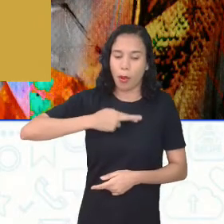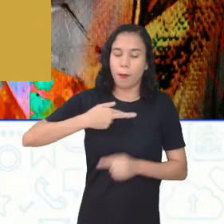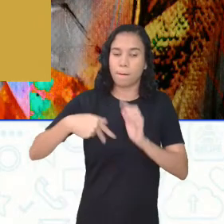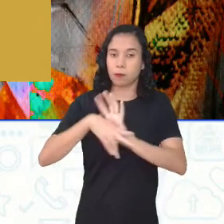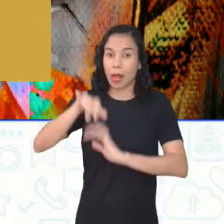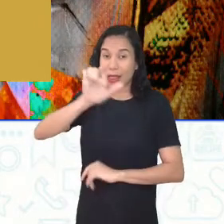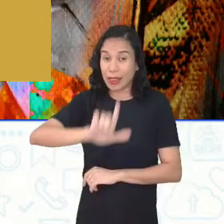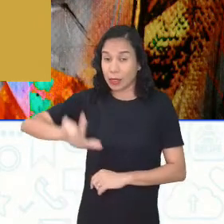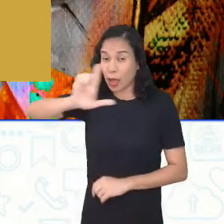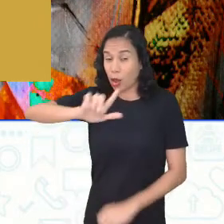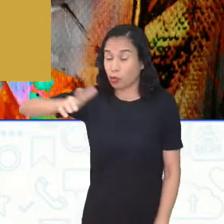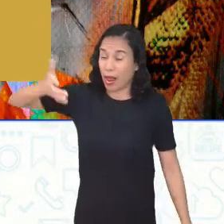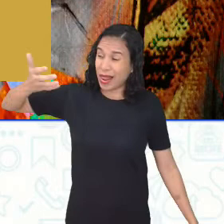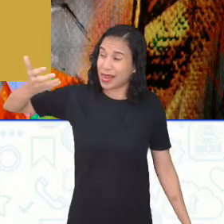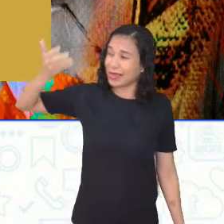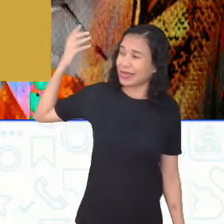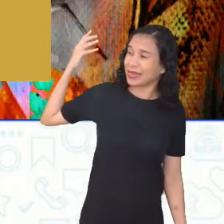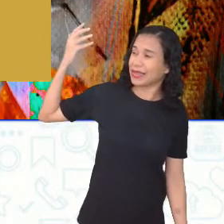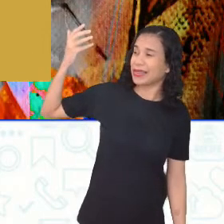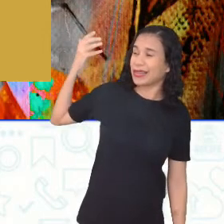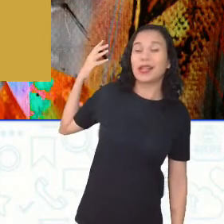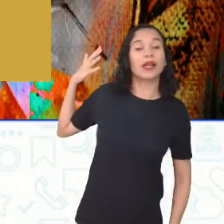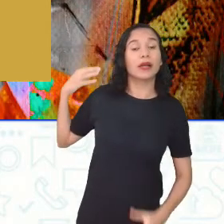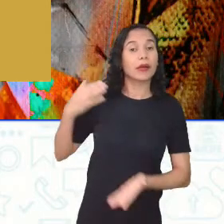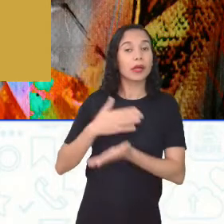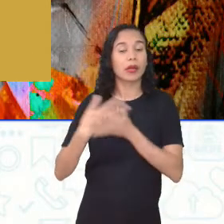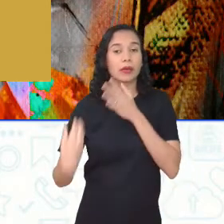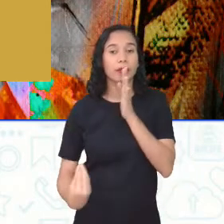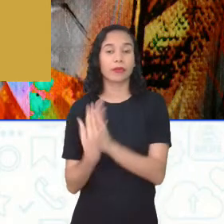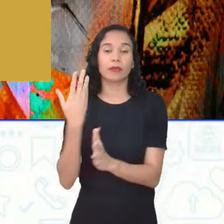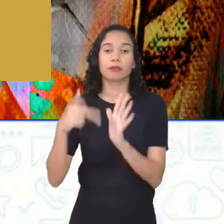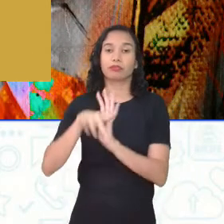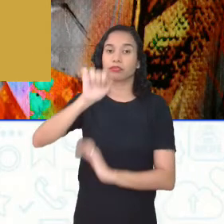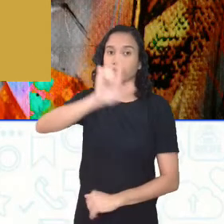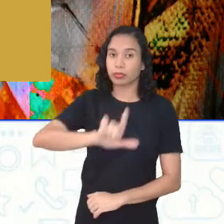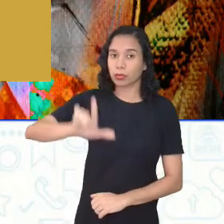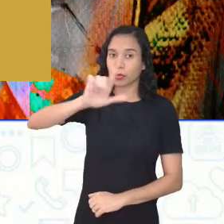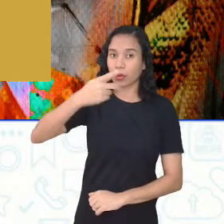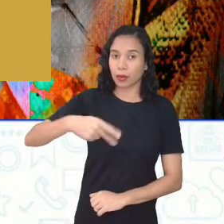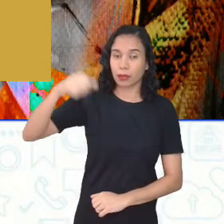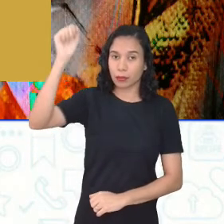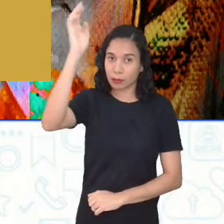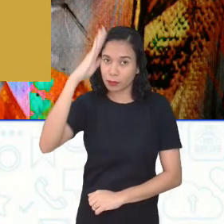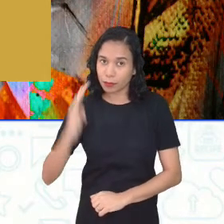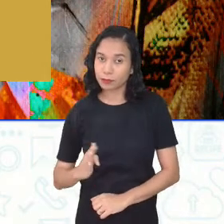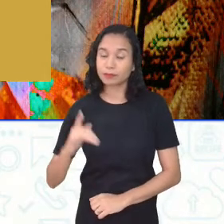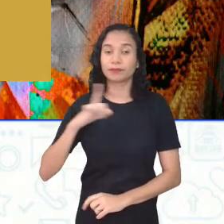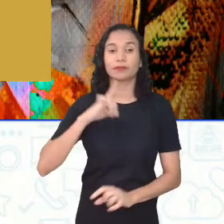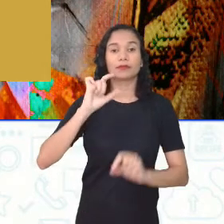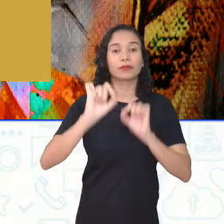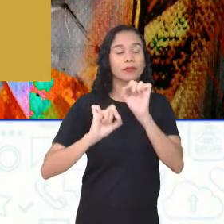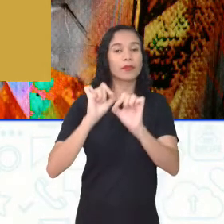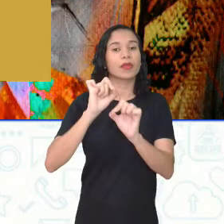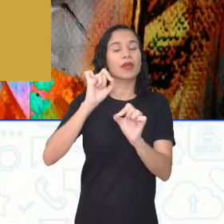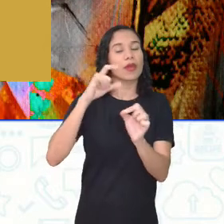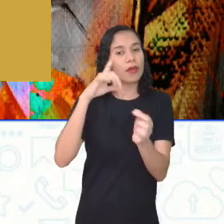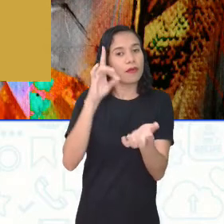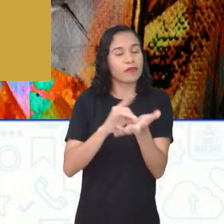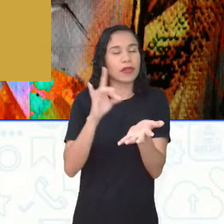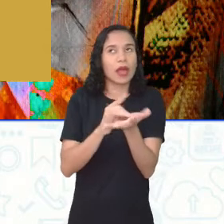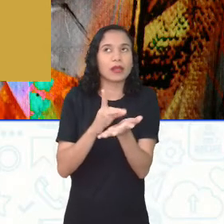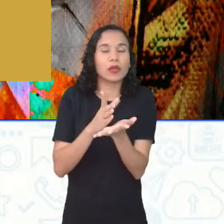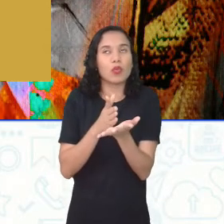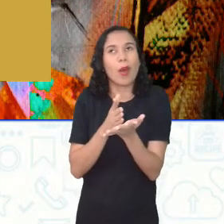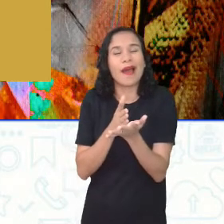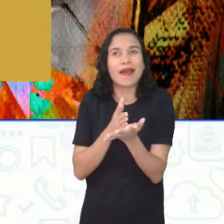lá atrás, olha, quando começou a surgir literatura no território nacional, elas tiveram uma vertente que a